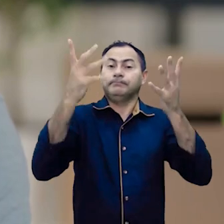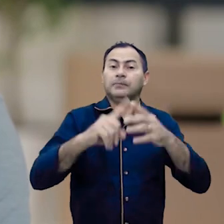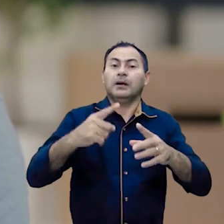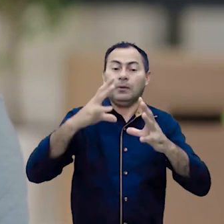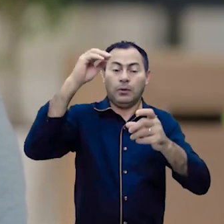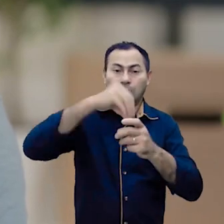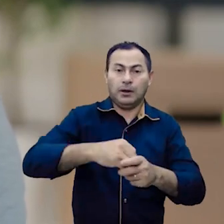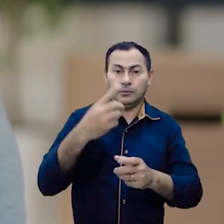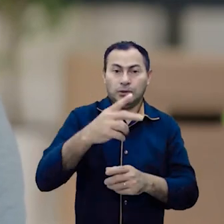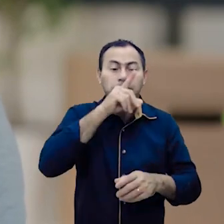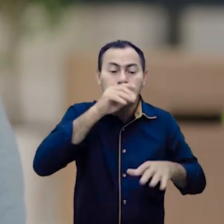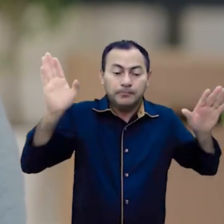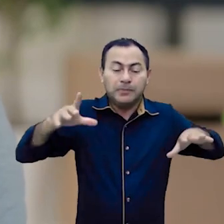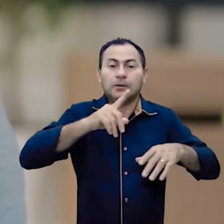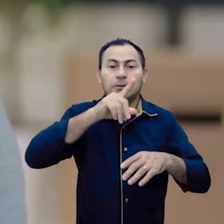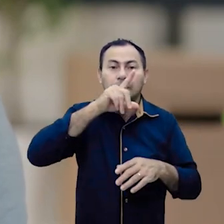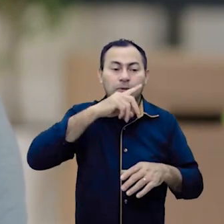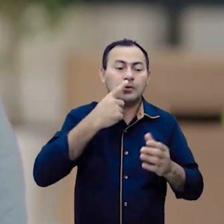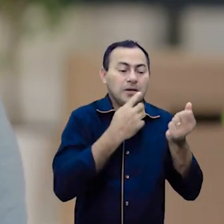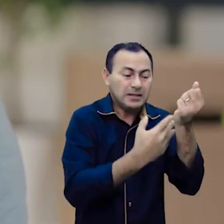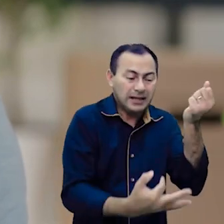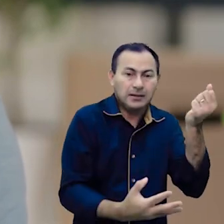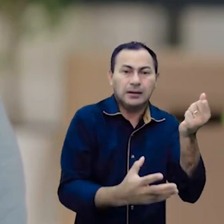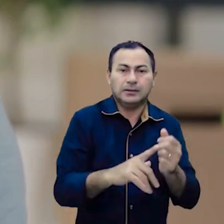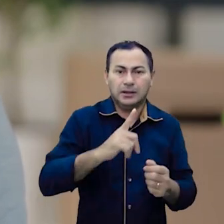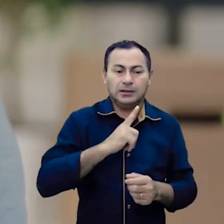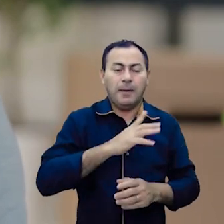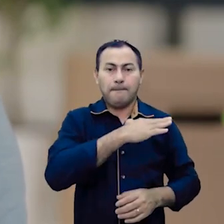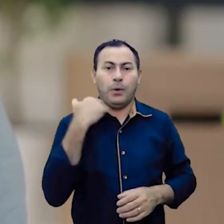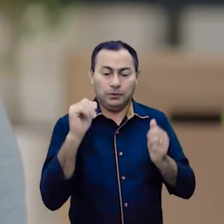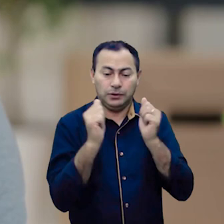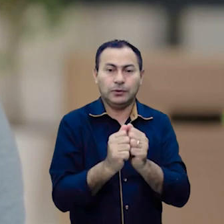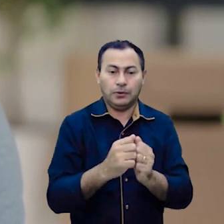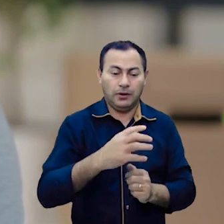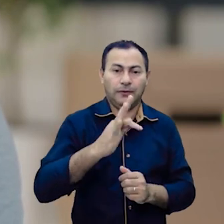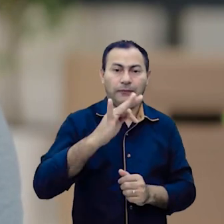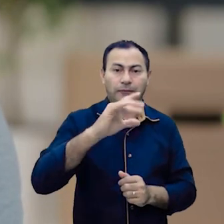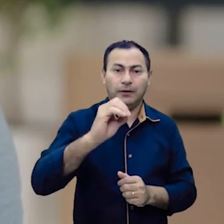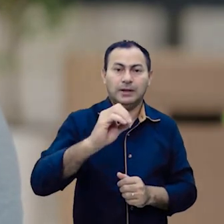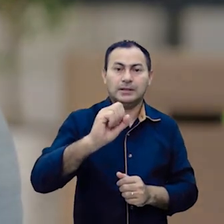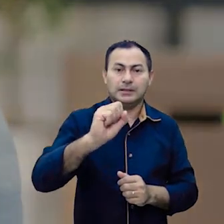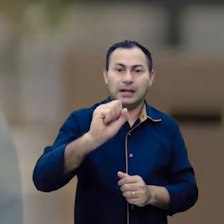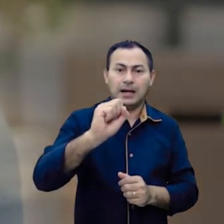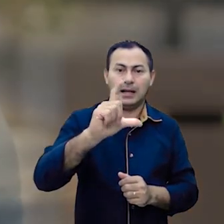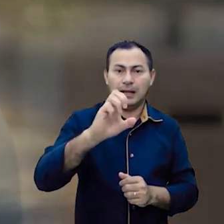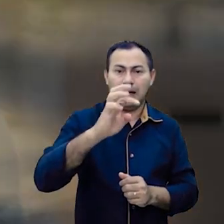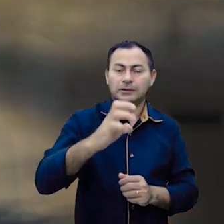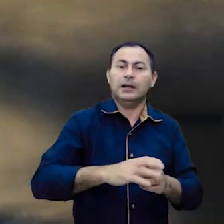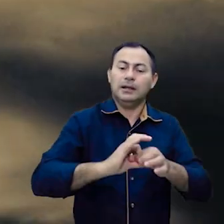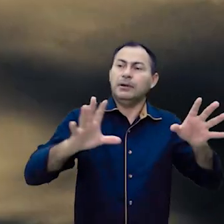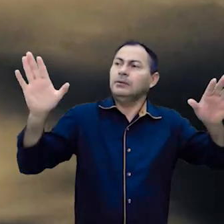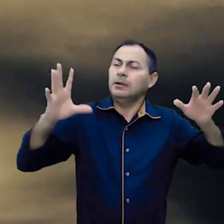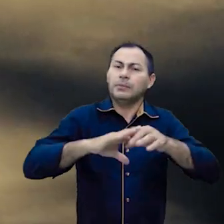cerimônia depois de colocar o segundo pássaro no sangue daquele sangue daquele que tinha sido morto junto com fio de Escarlate ele era